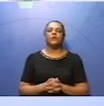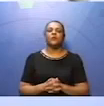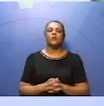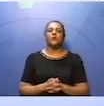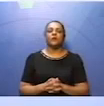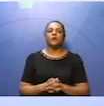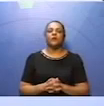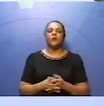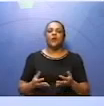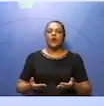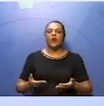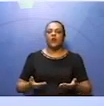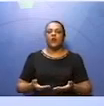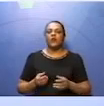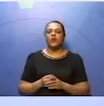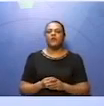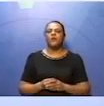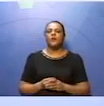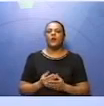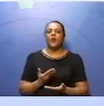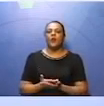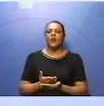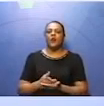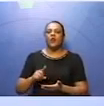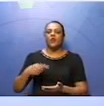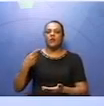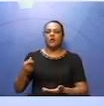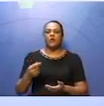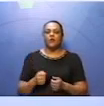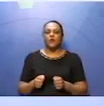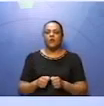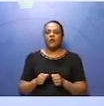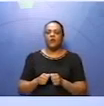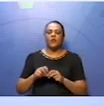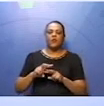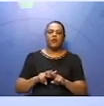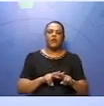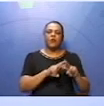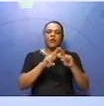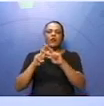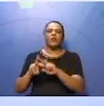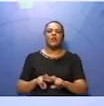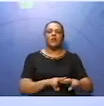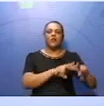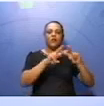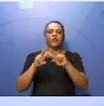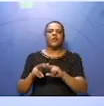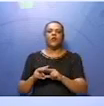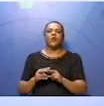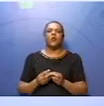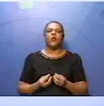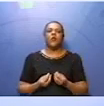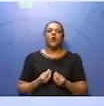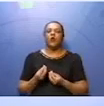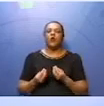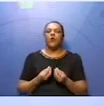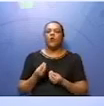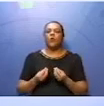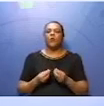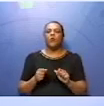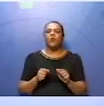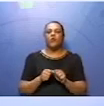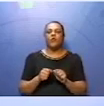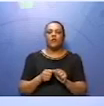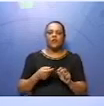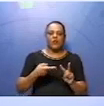Agora, para a próxima matéria, eu tenho que fazer uma breve revisão de como calcular raízes racionais pelo